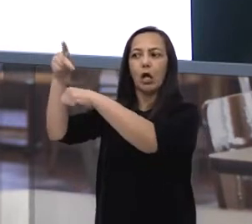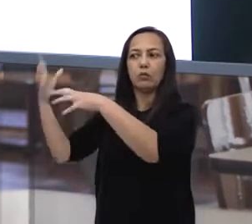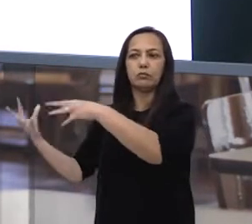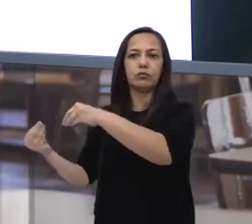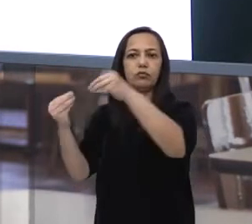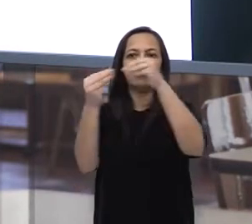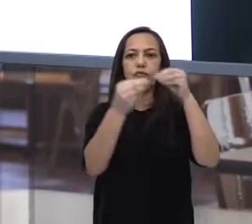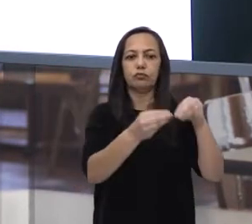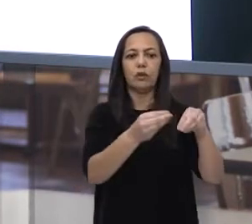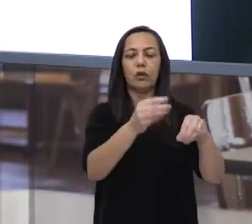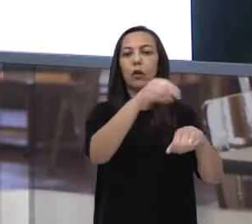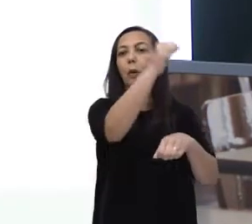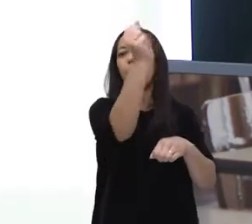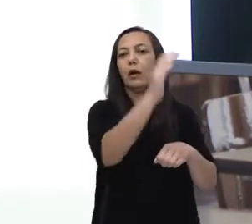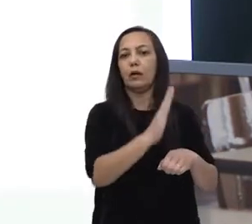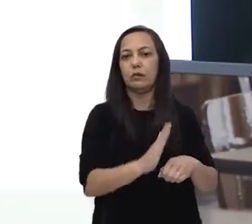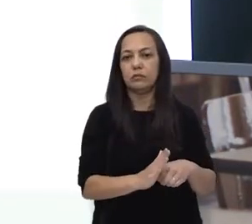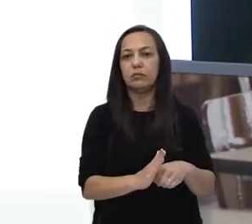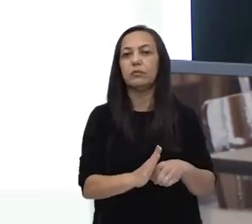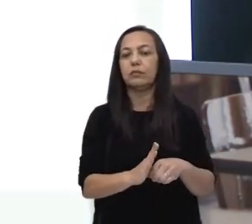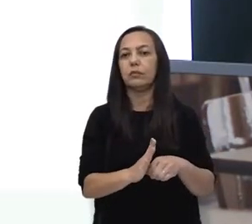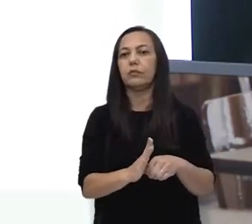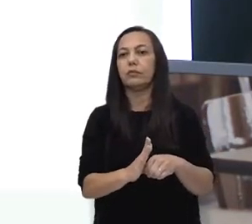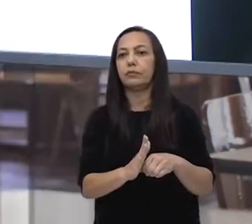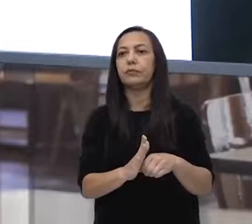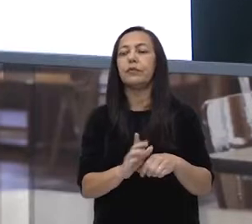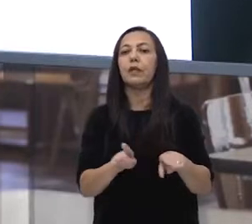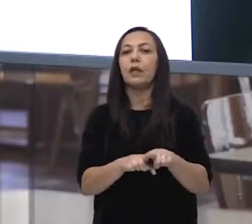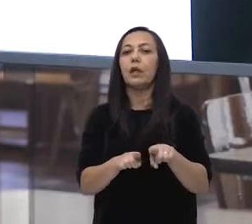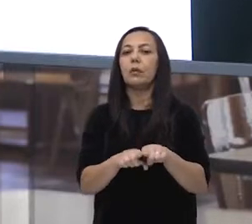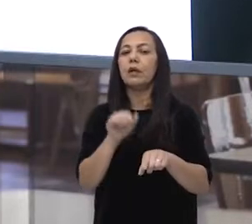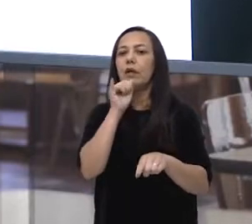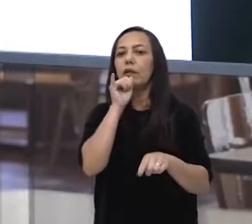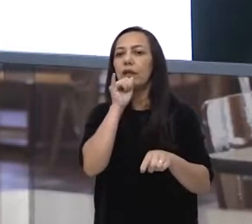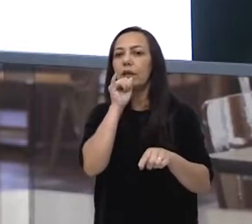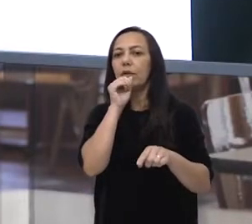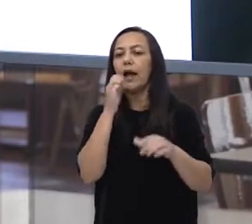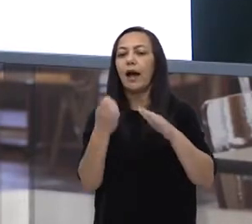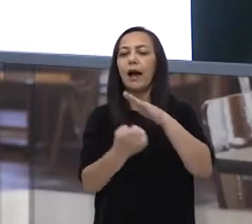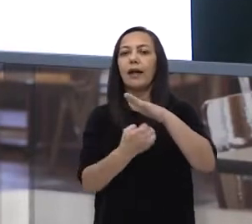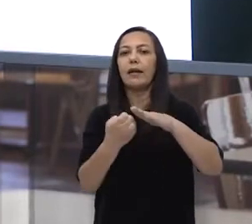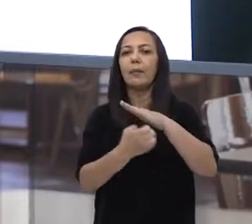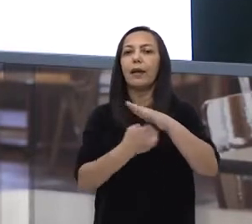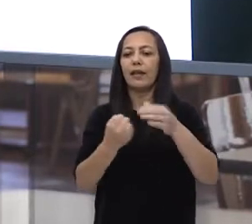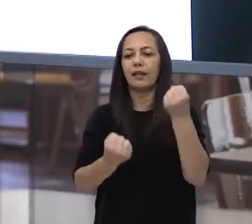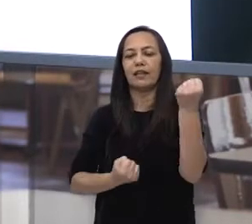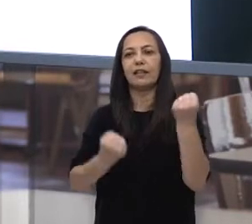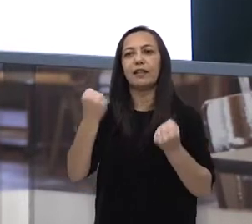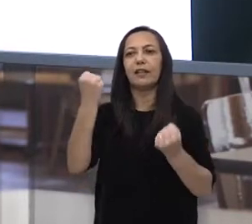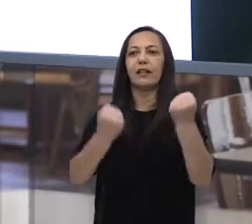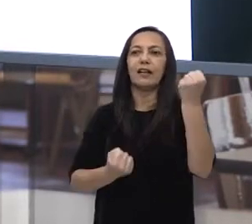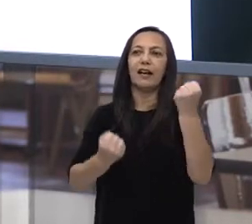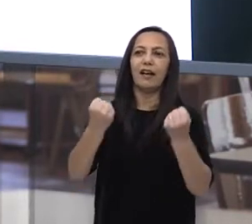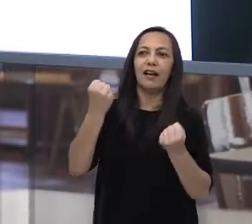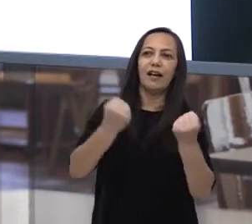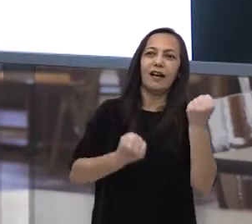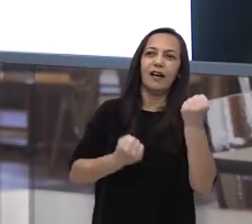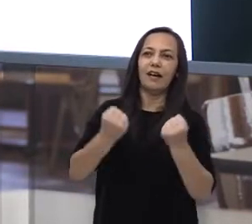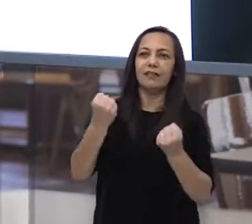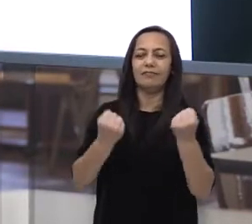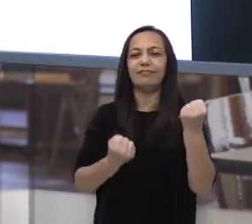investimento industrial de fora, a chegada de multinacionais, como por exemplo a Volkswagen, que chegou no Brasil justamente na época de